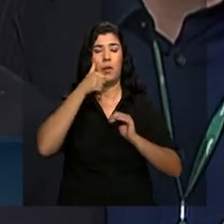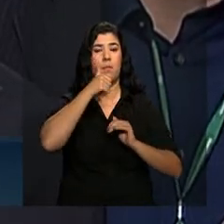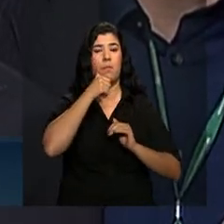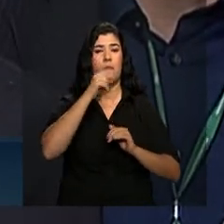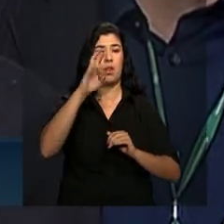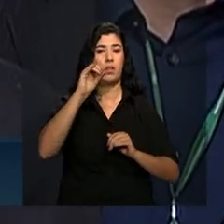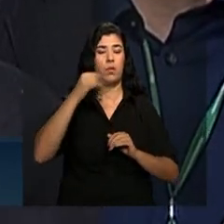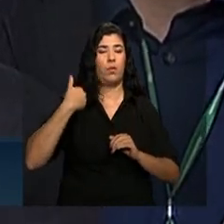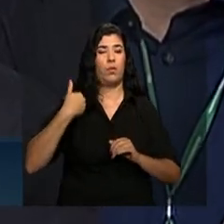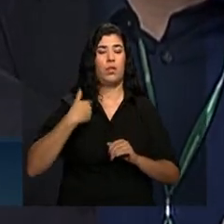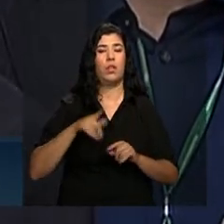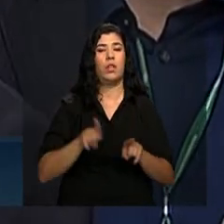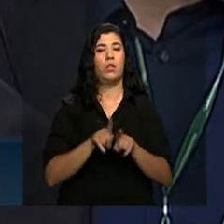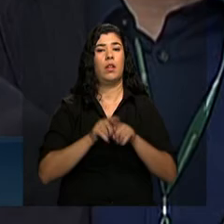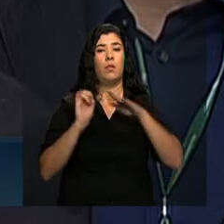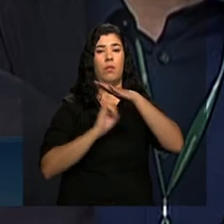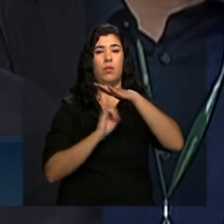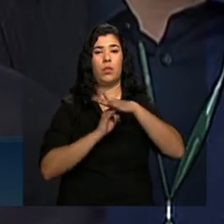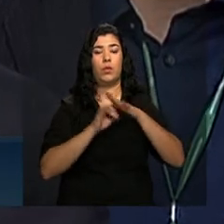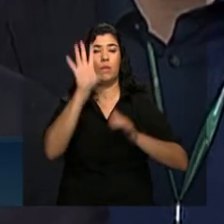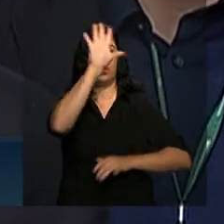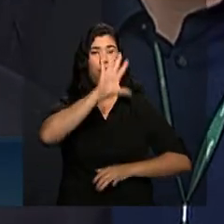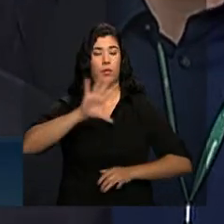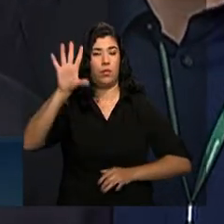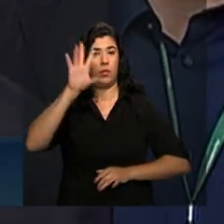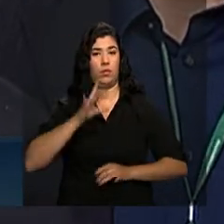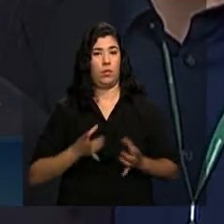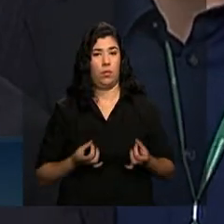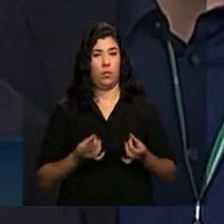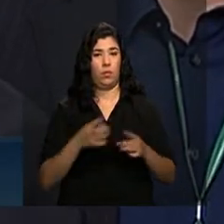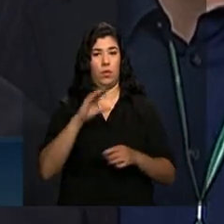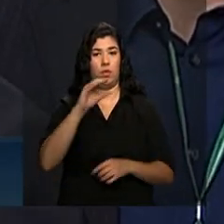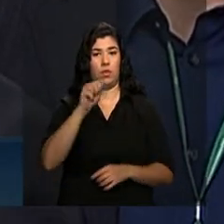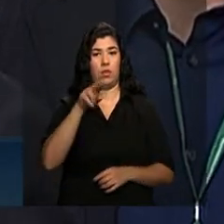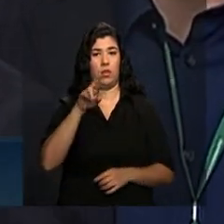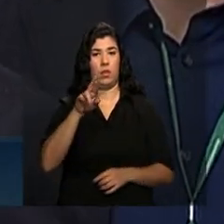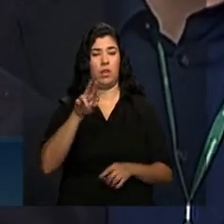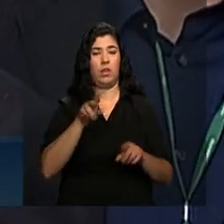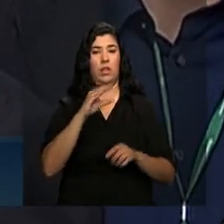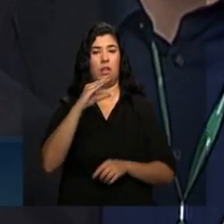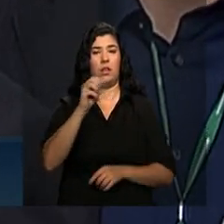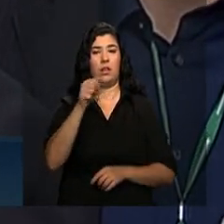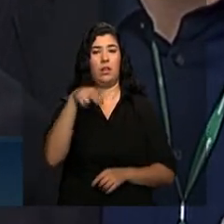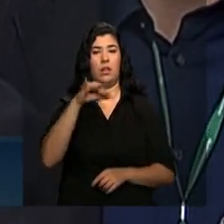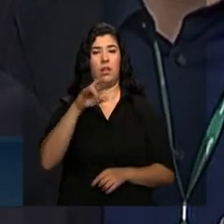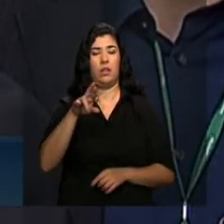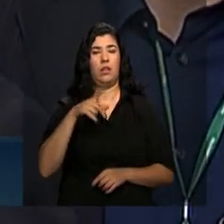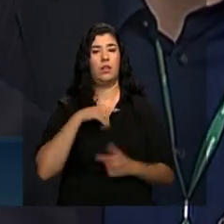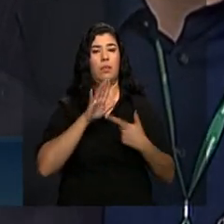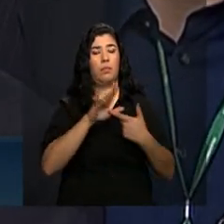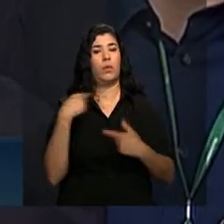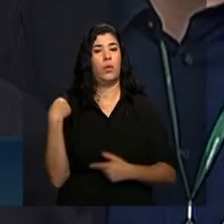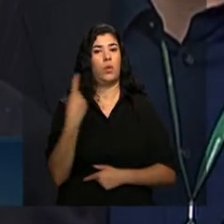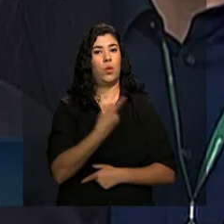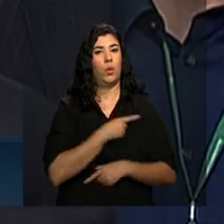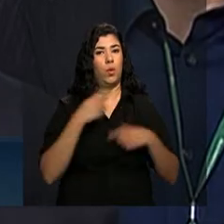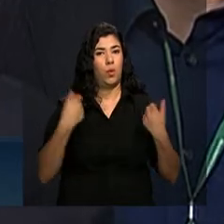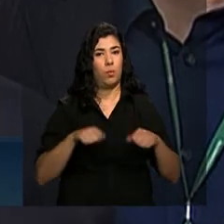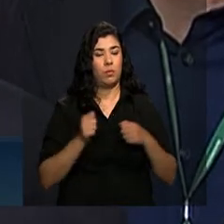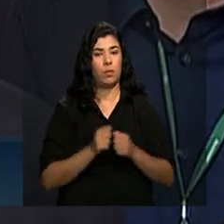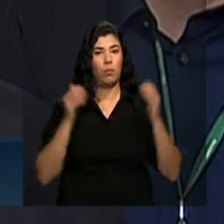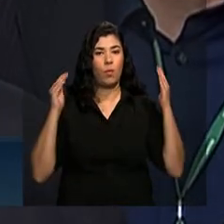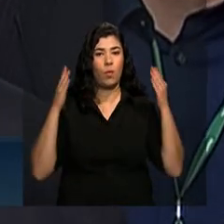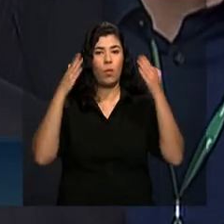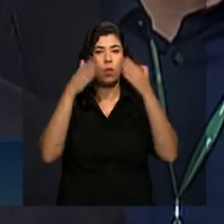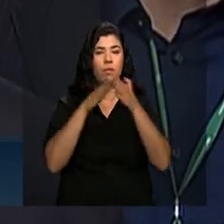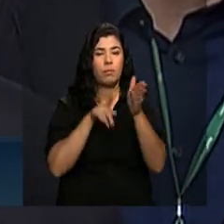objetivo. Né? O Instituto Nacional do Câncer, todas as evidências científicas mostram que a mamografia nós precisamos concentrar